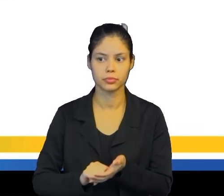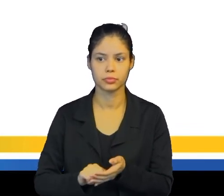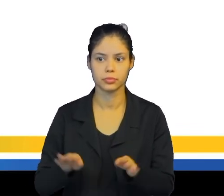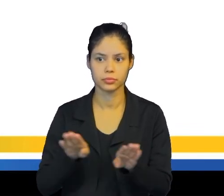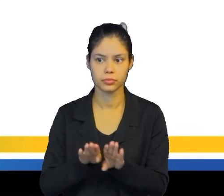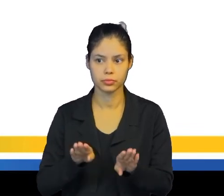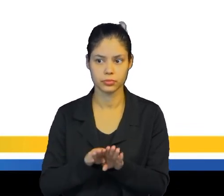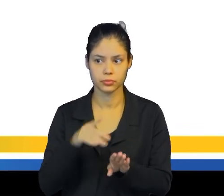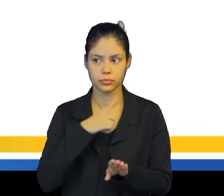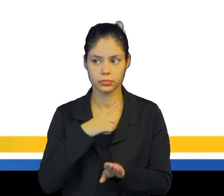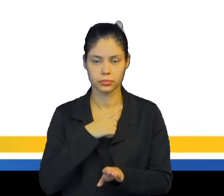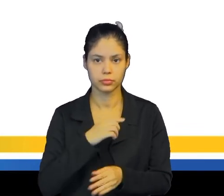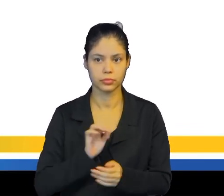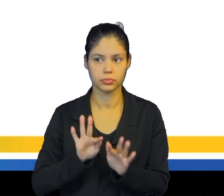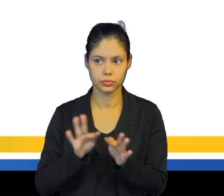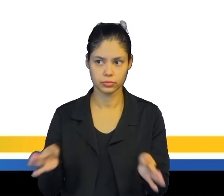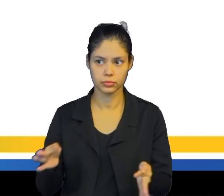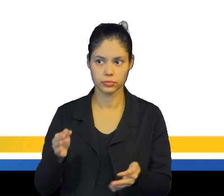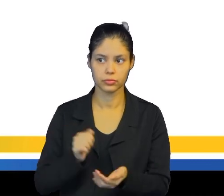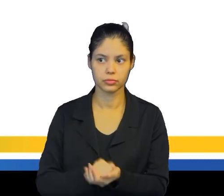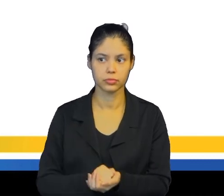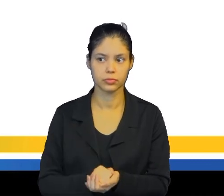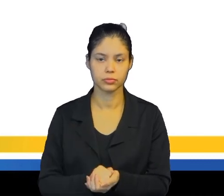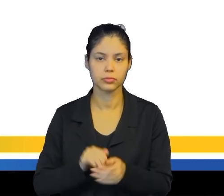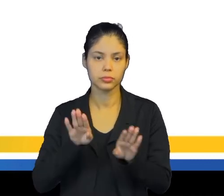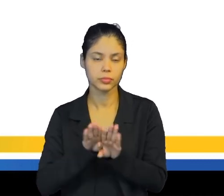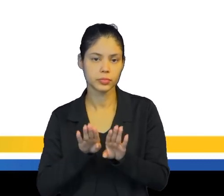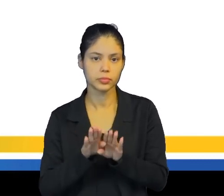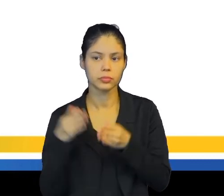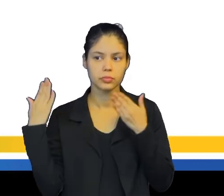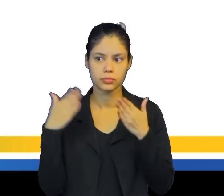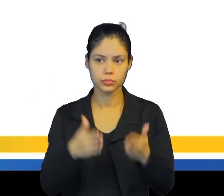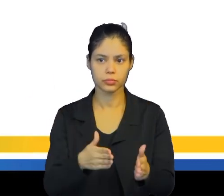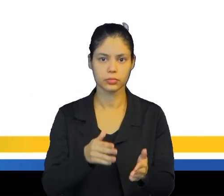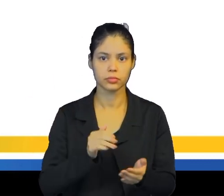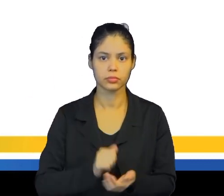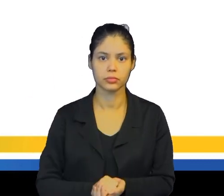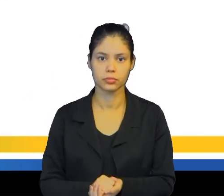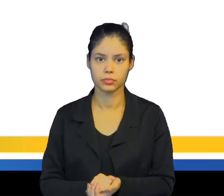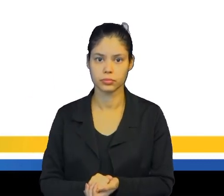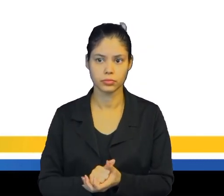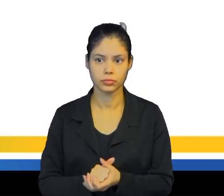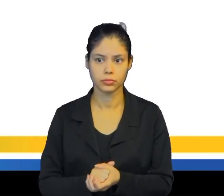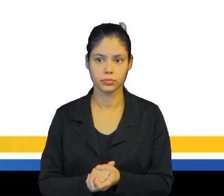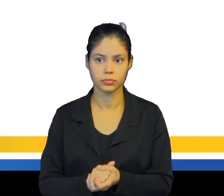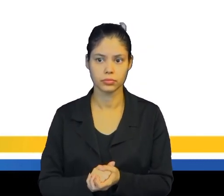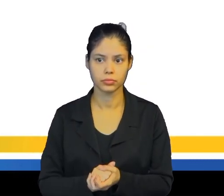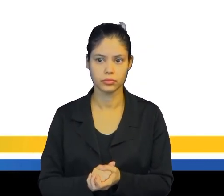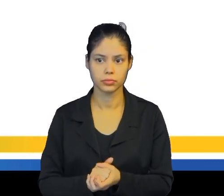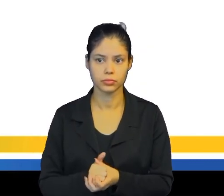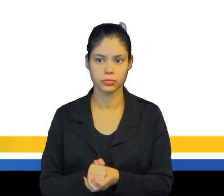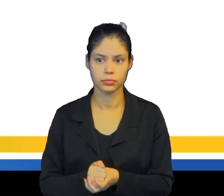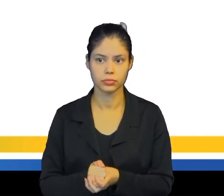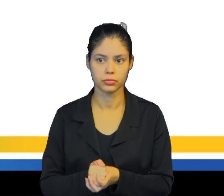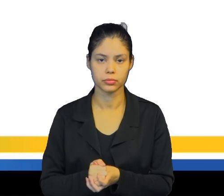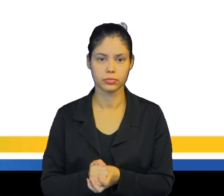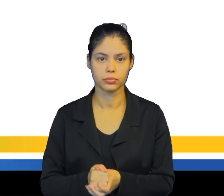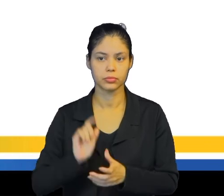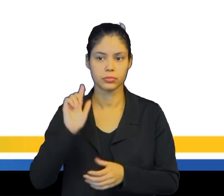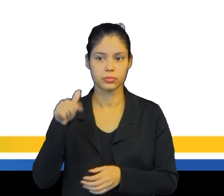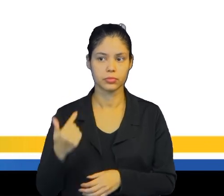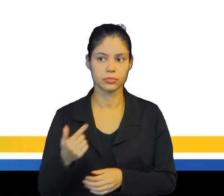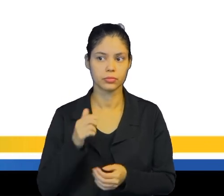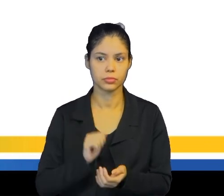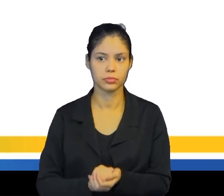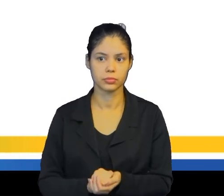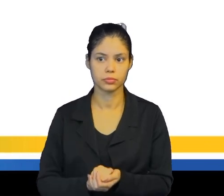primeira pessoa, linguagem simples, clara e objetiva. Muito bem, próxima questão.